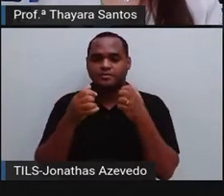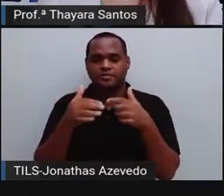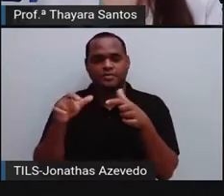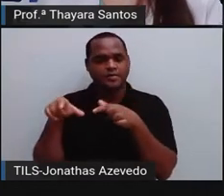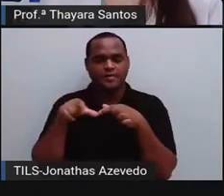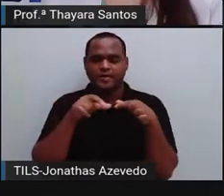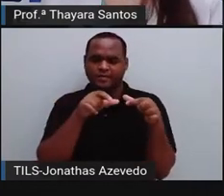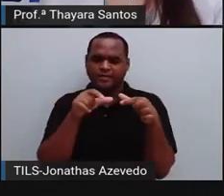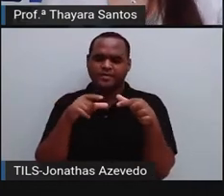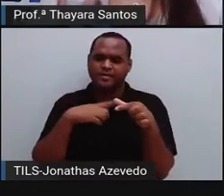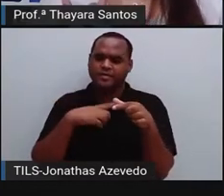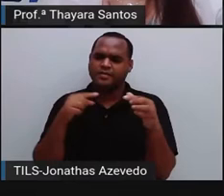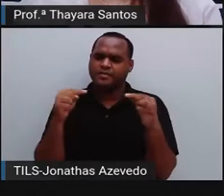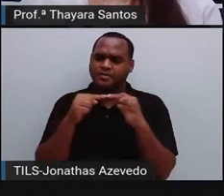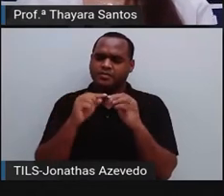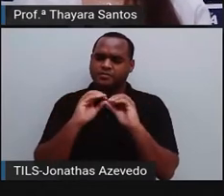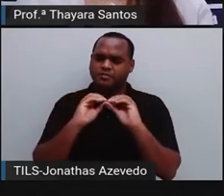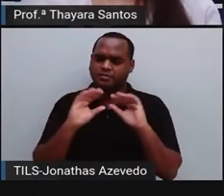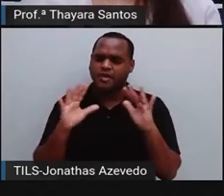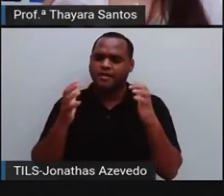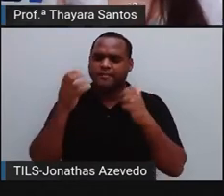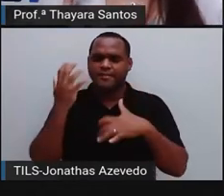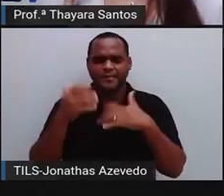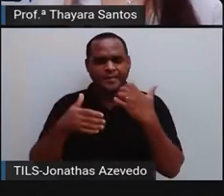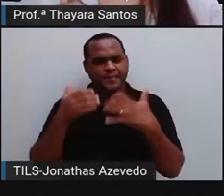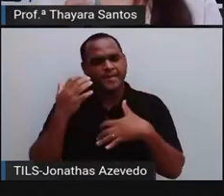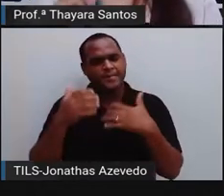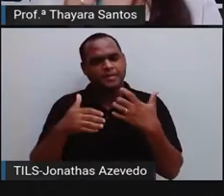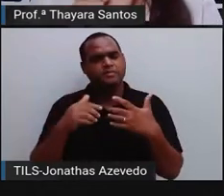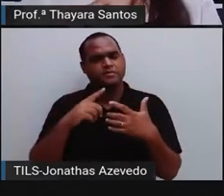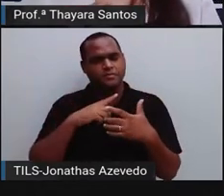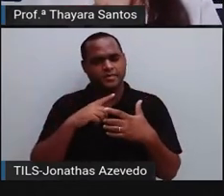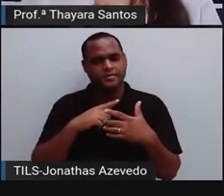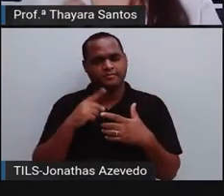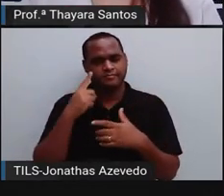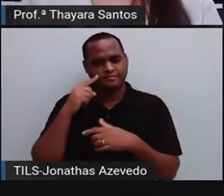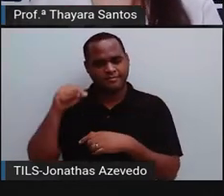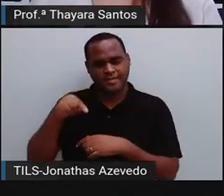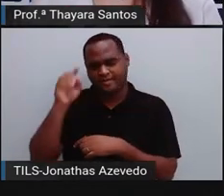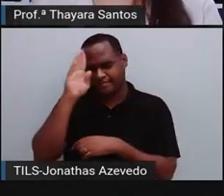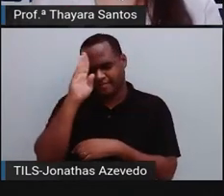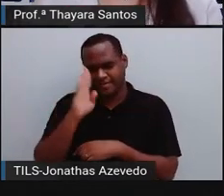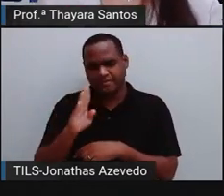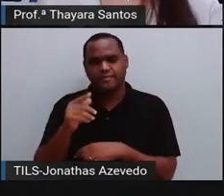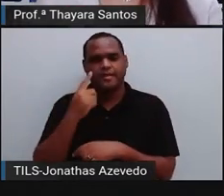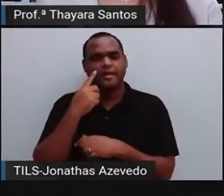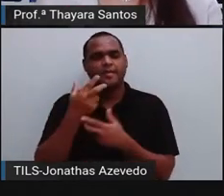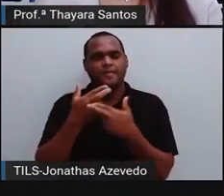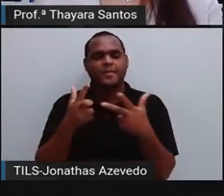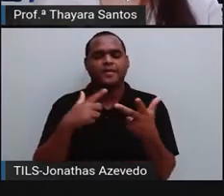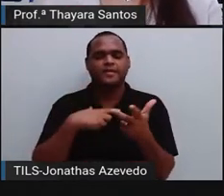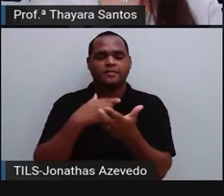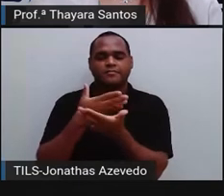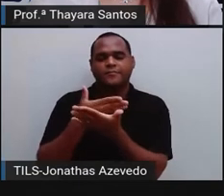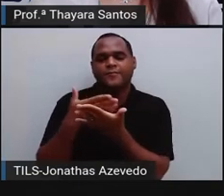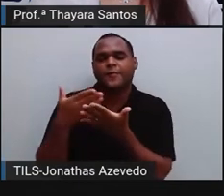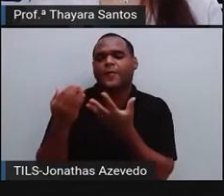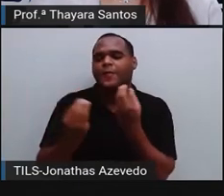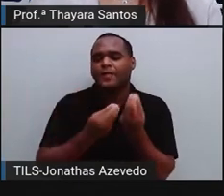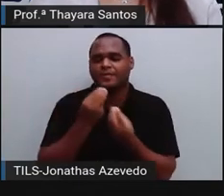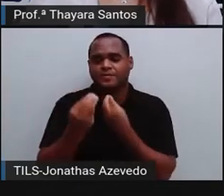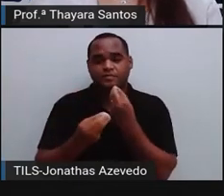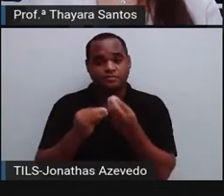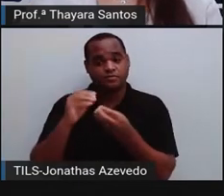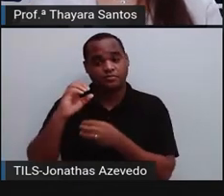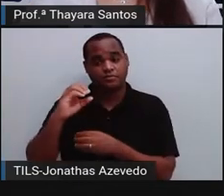Cada lugar acaba tendo uma unidade de medida. Por exemplo, aqui no Brasil, a gente costuma medir temperatura em